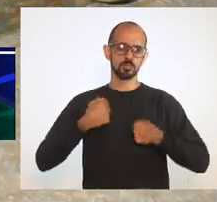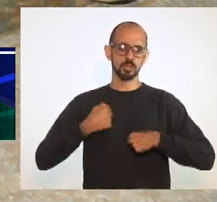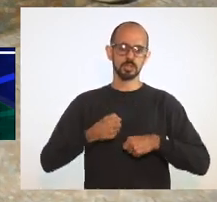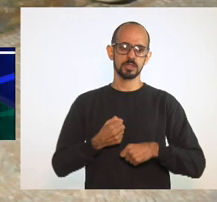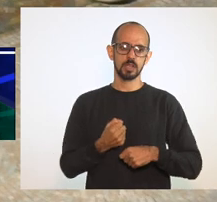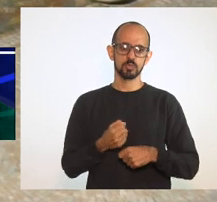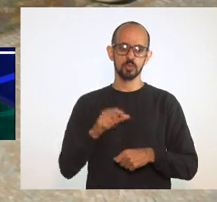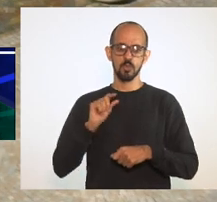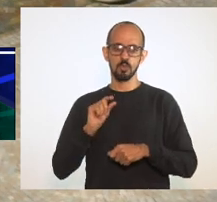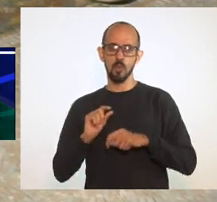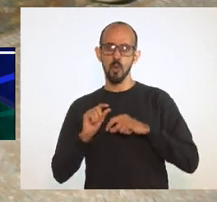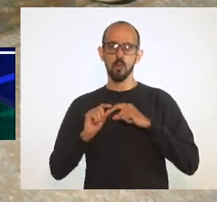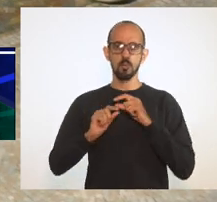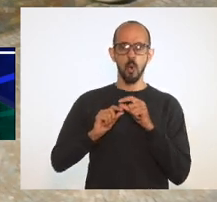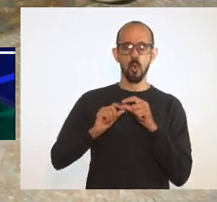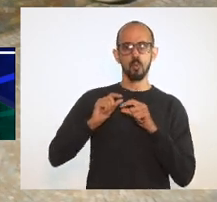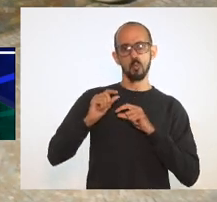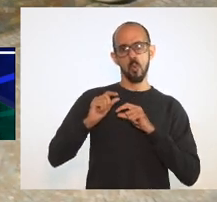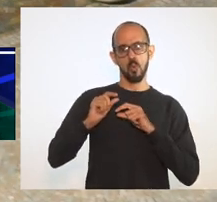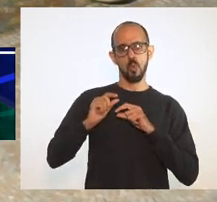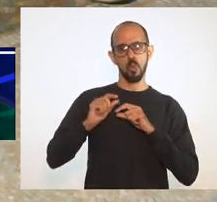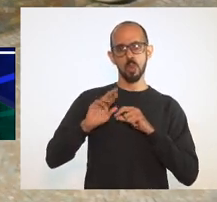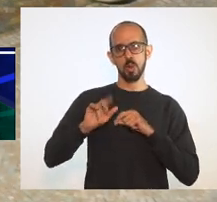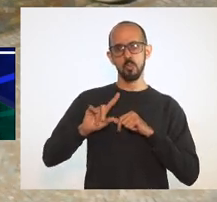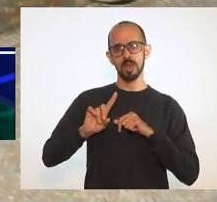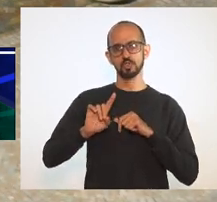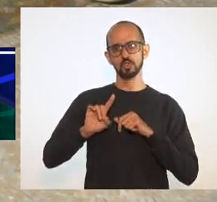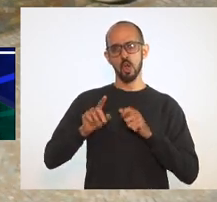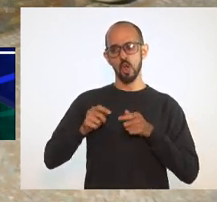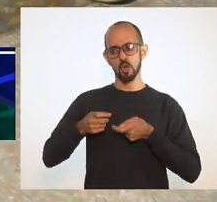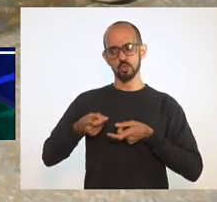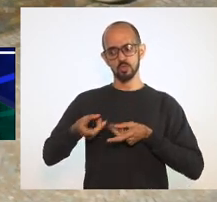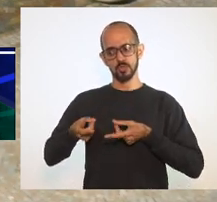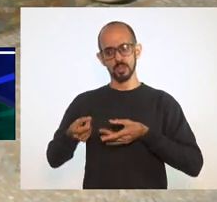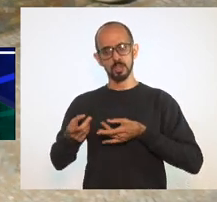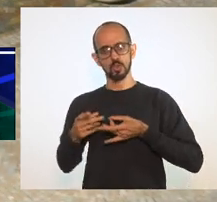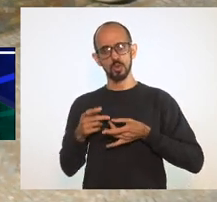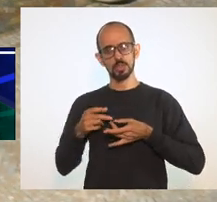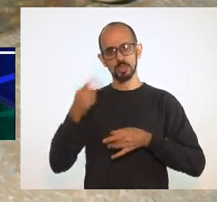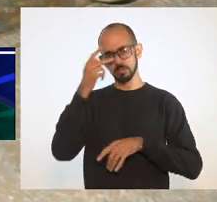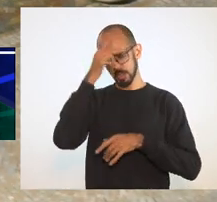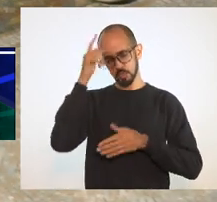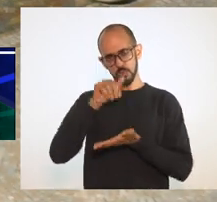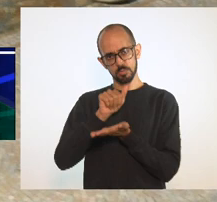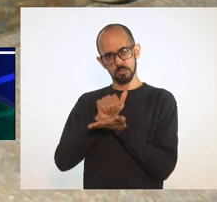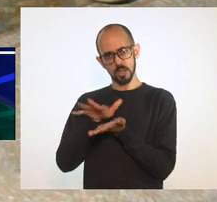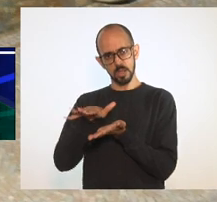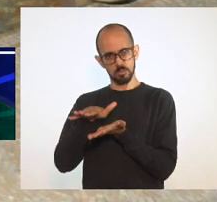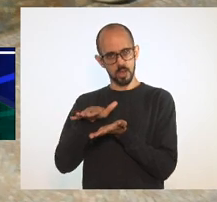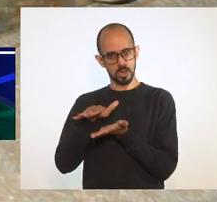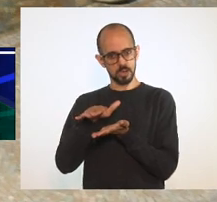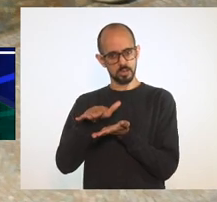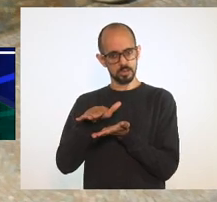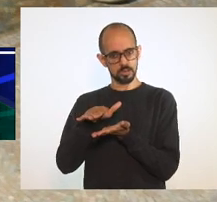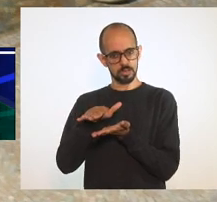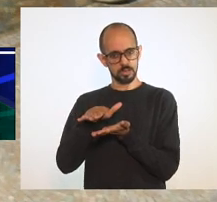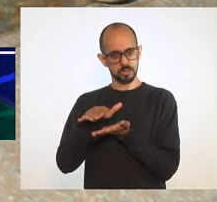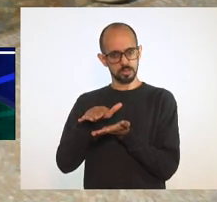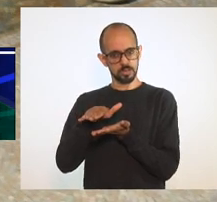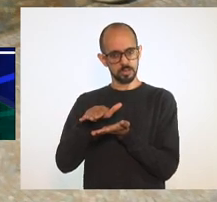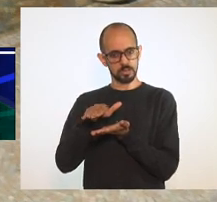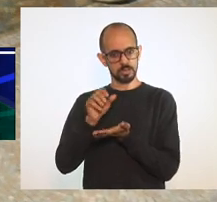Não adianta somente os comerciantes, as pessoas ficarem sem empregos e